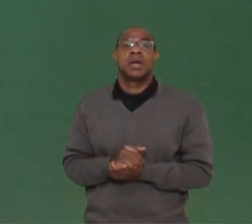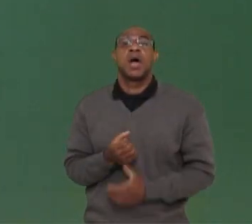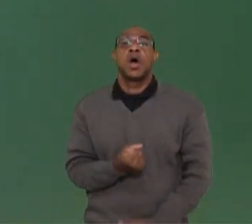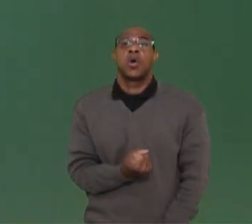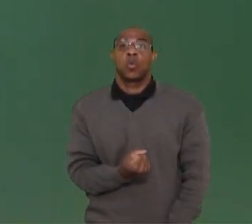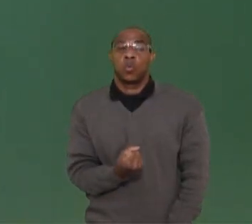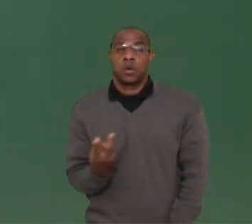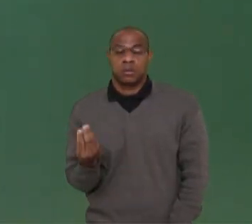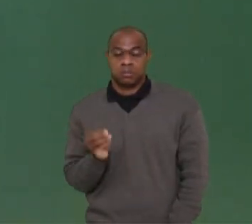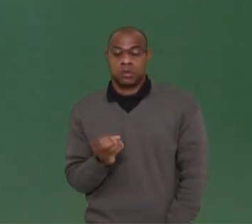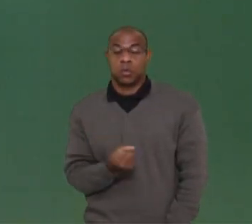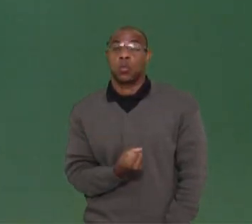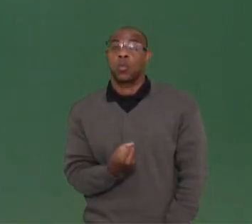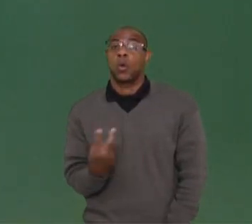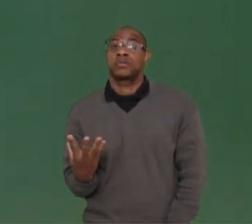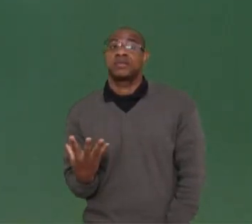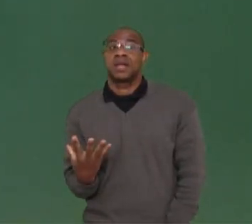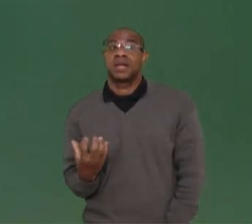Quantidade